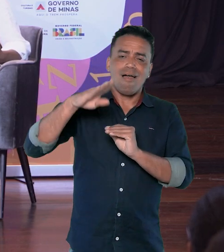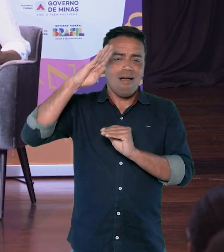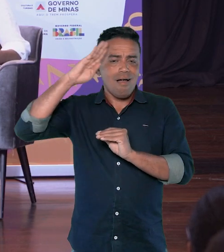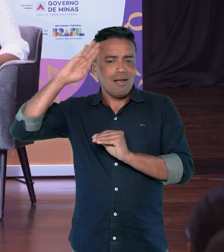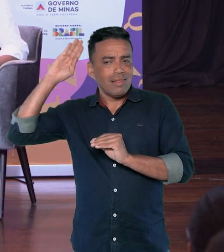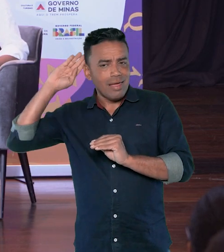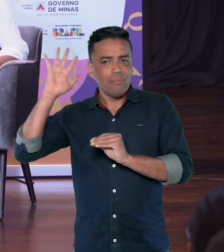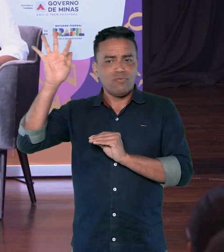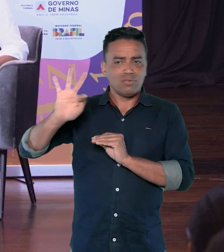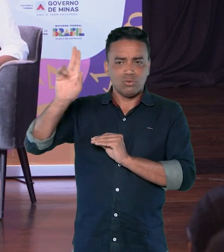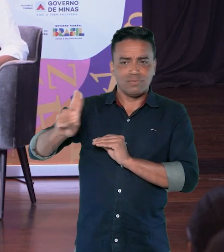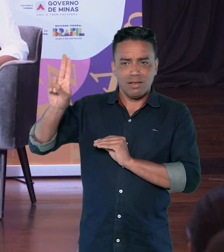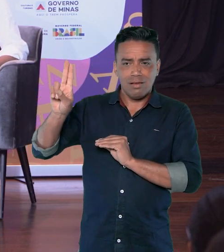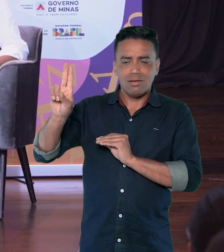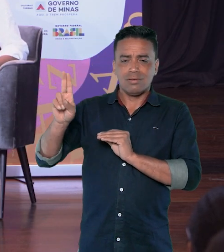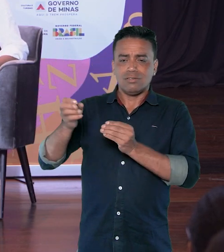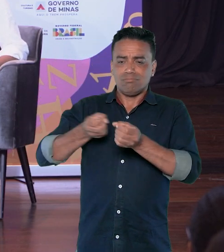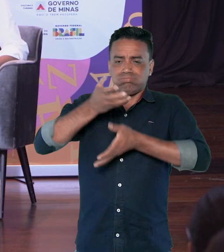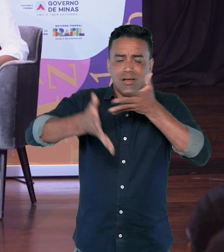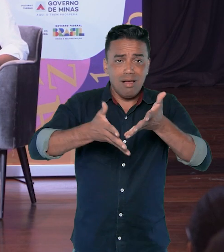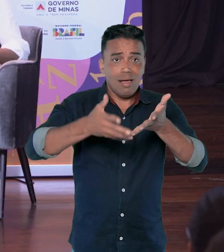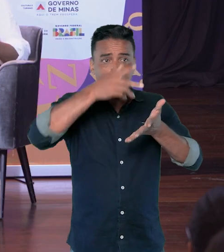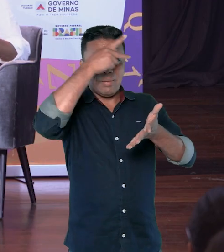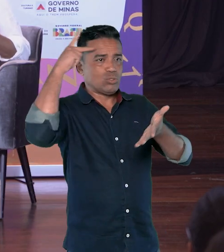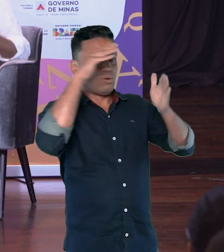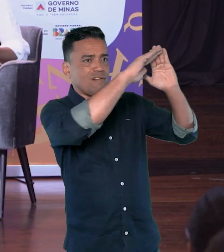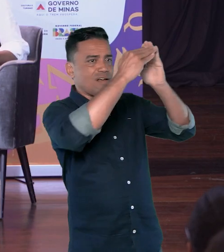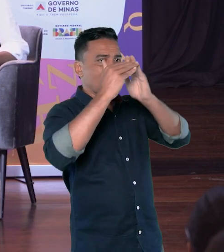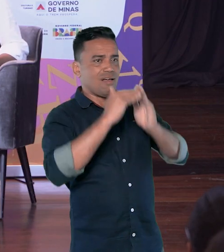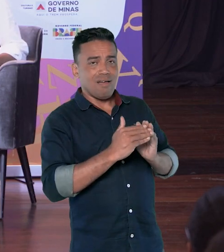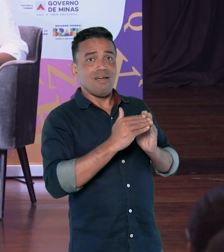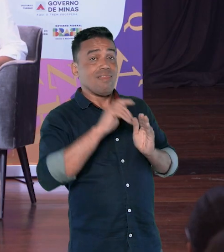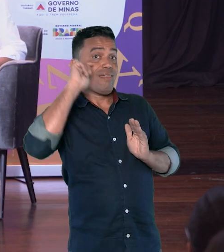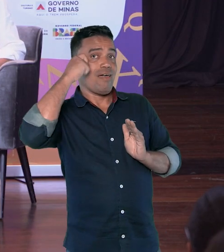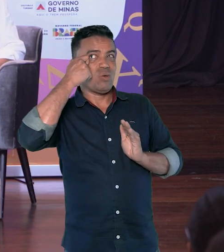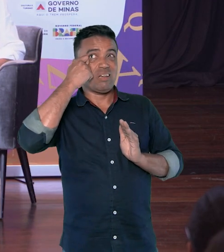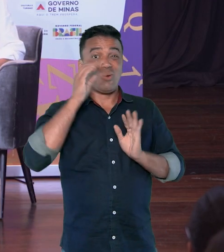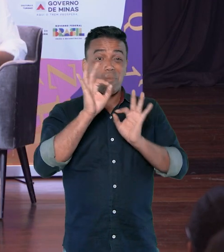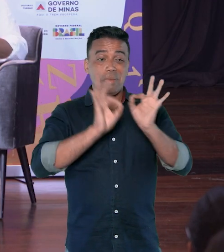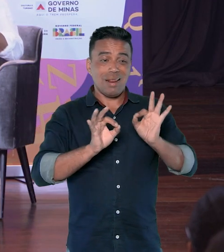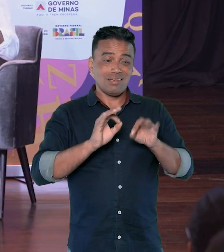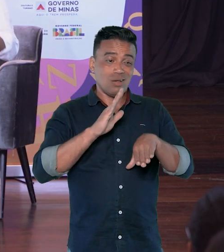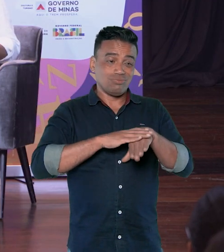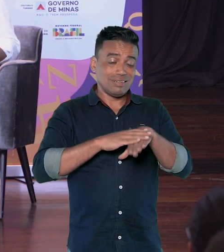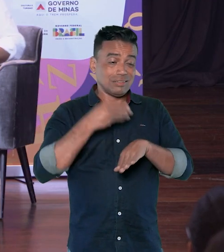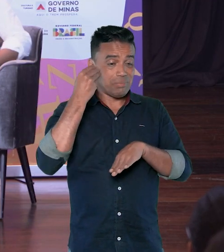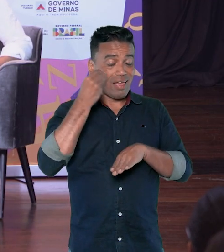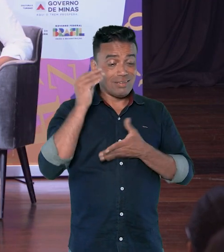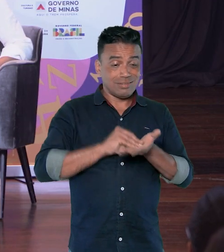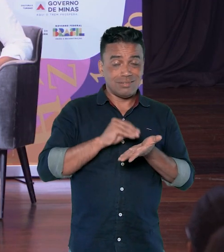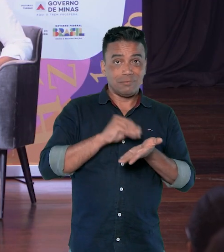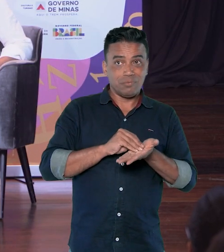e periféricas, mas eu sentia que eu ainda não estava preparado para escrever esse livro. E aí veio o Avesso da